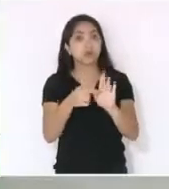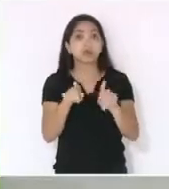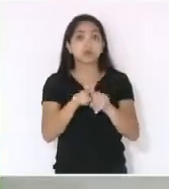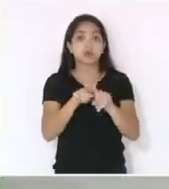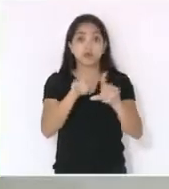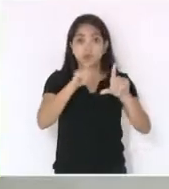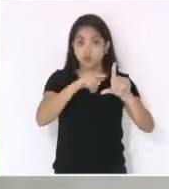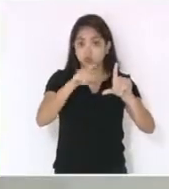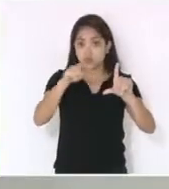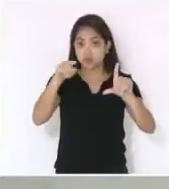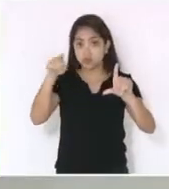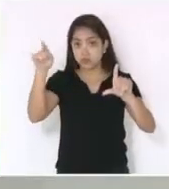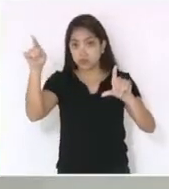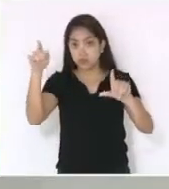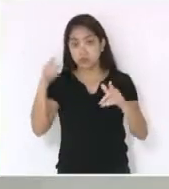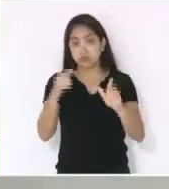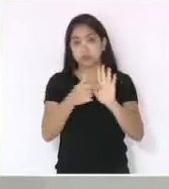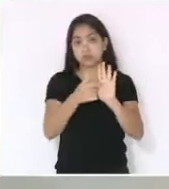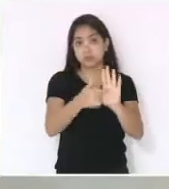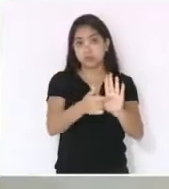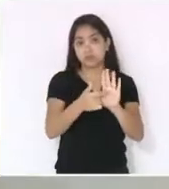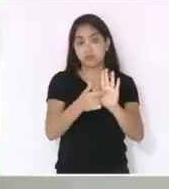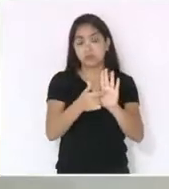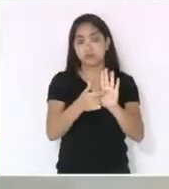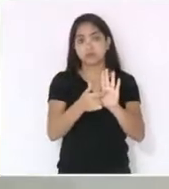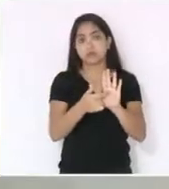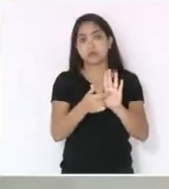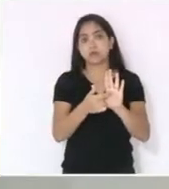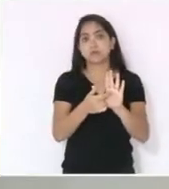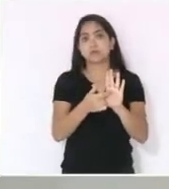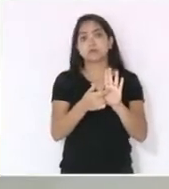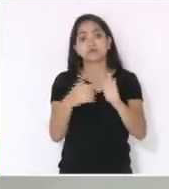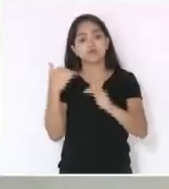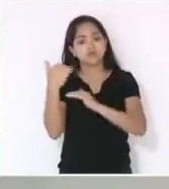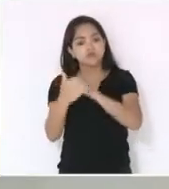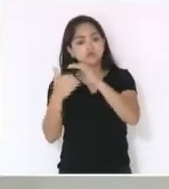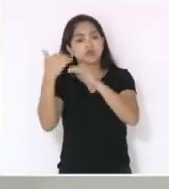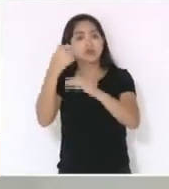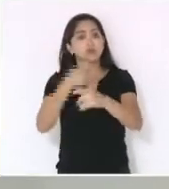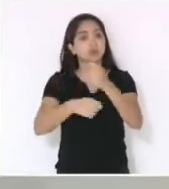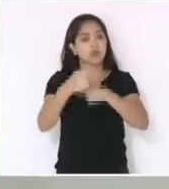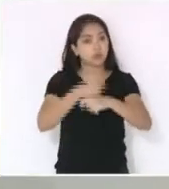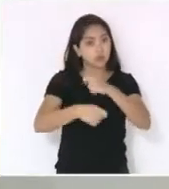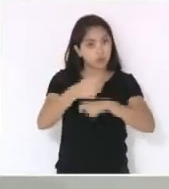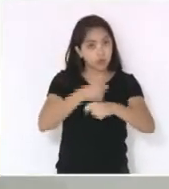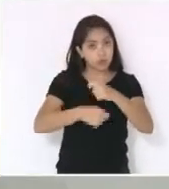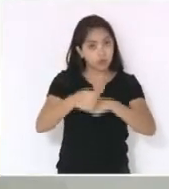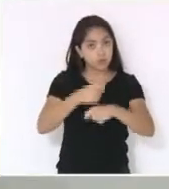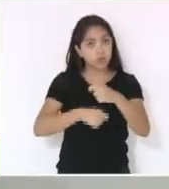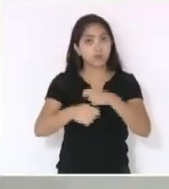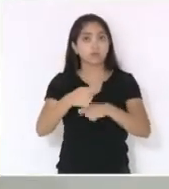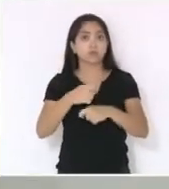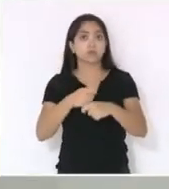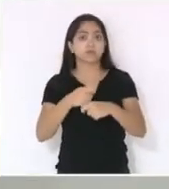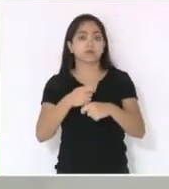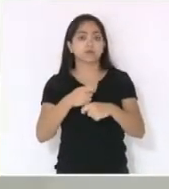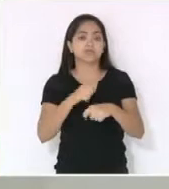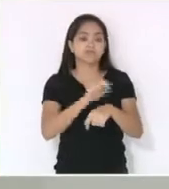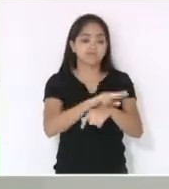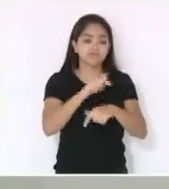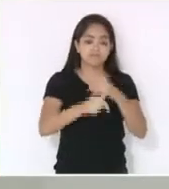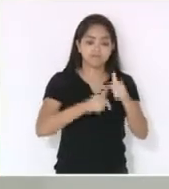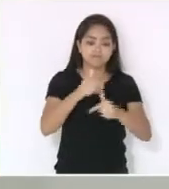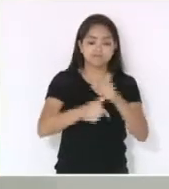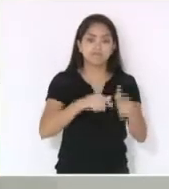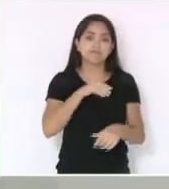índices que o nosso Estado apresenta advindos do desenvolvimento econômico, da geração de emprego e renda. É